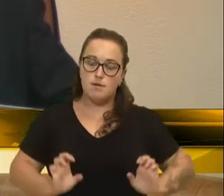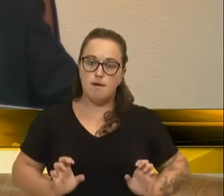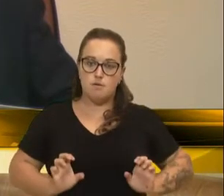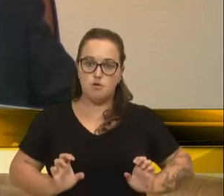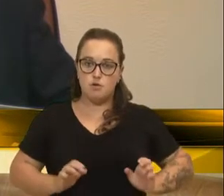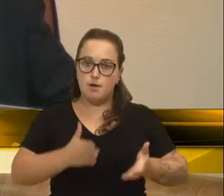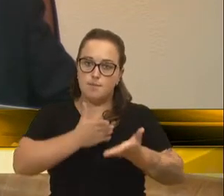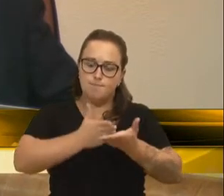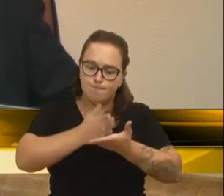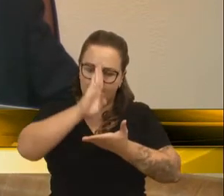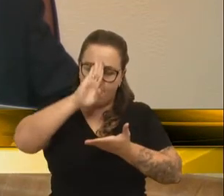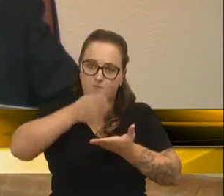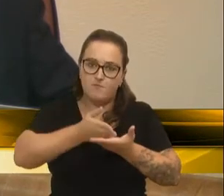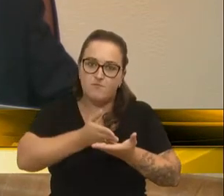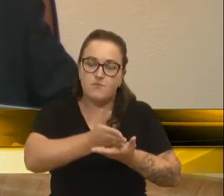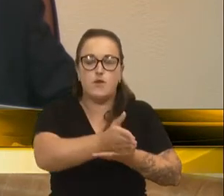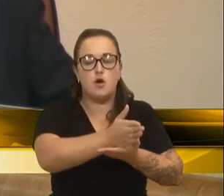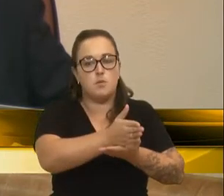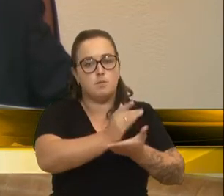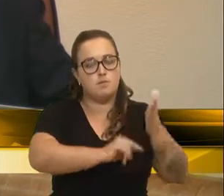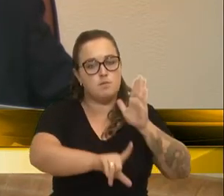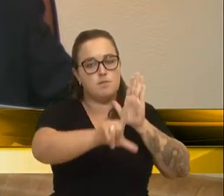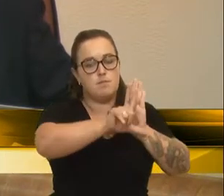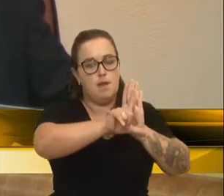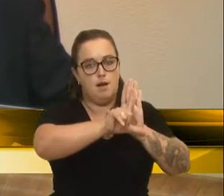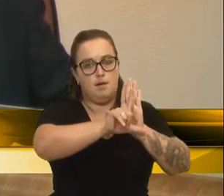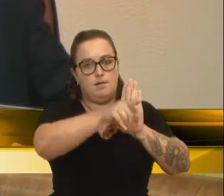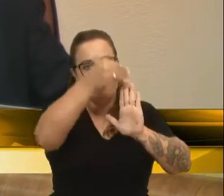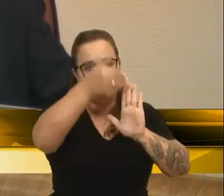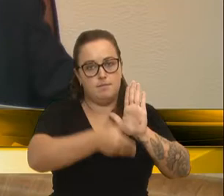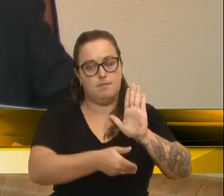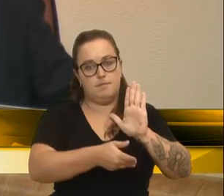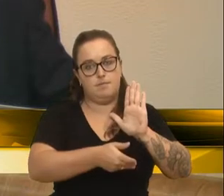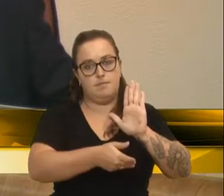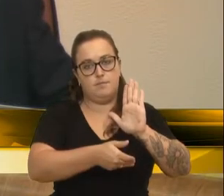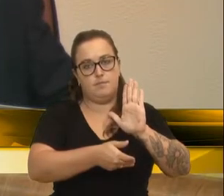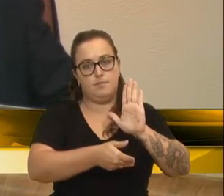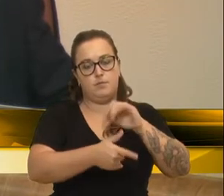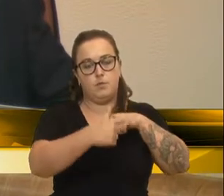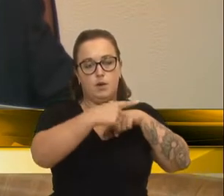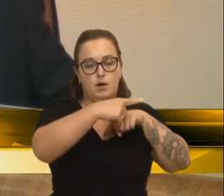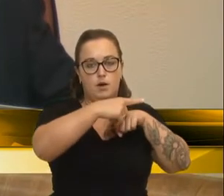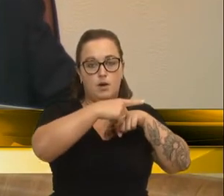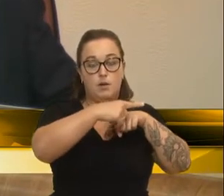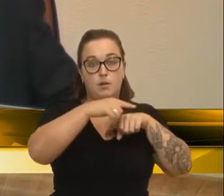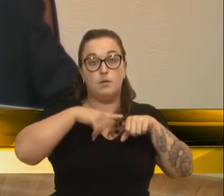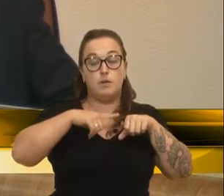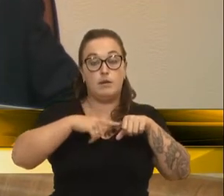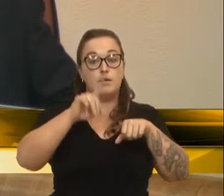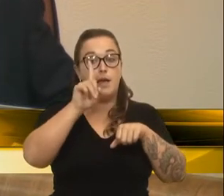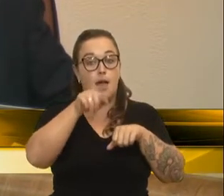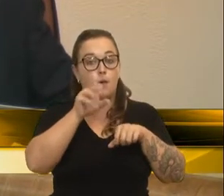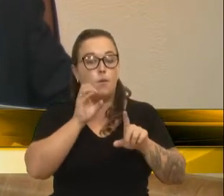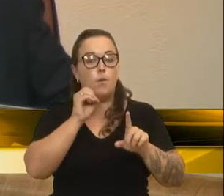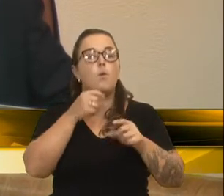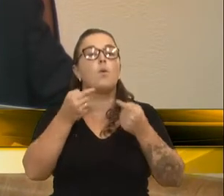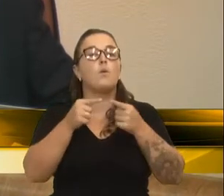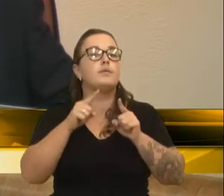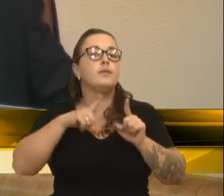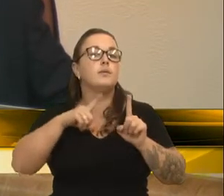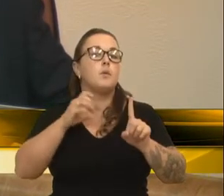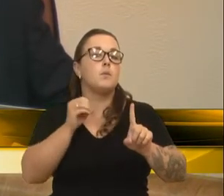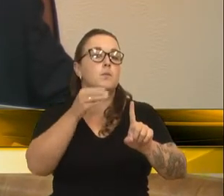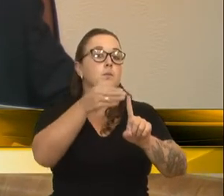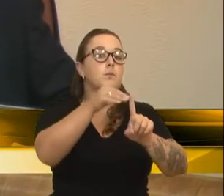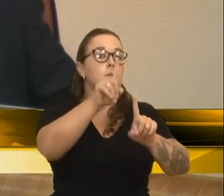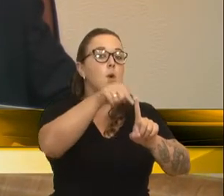às instituições e, notadamente, 2 pontos, inciso 1º, praticar ato visando fim proibido em lei